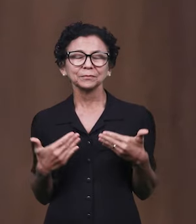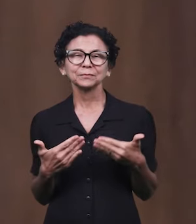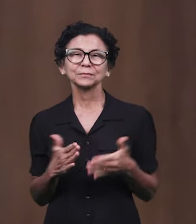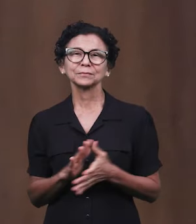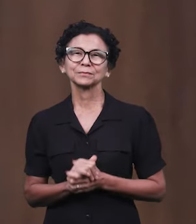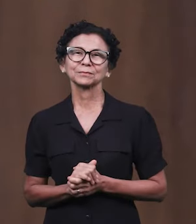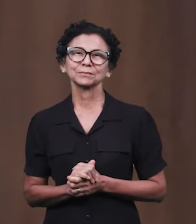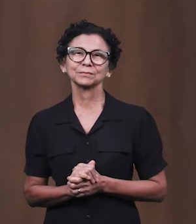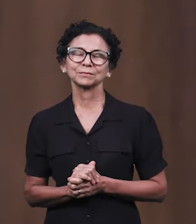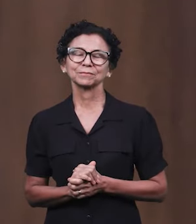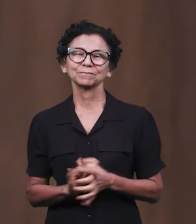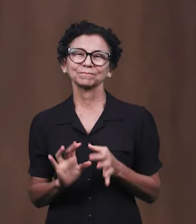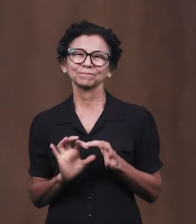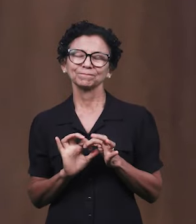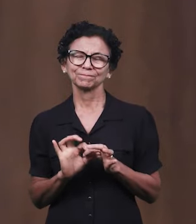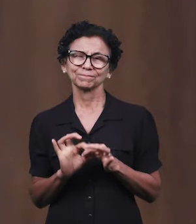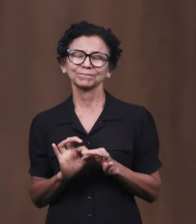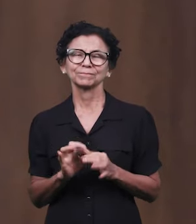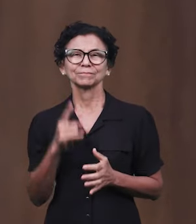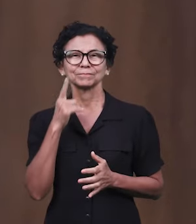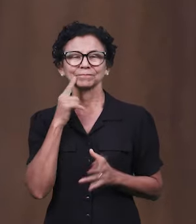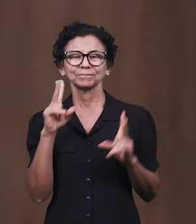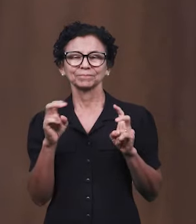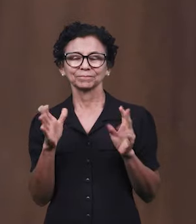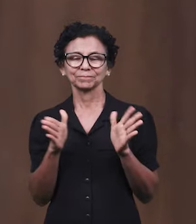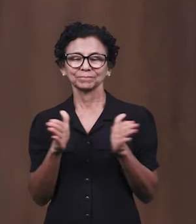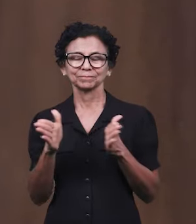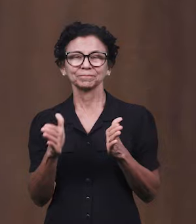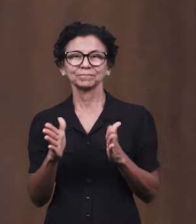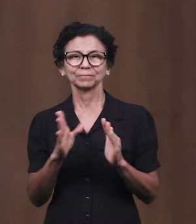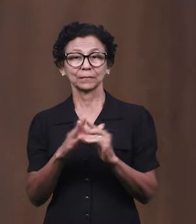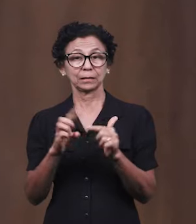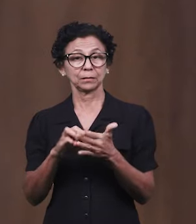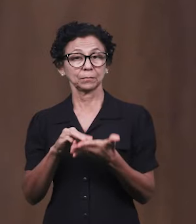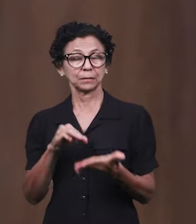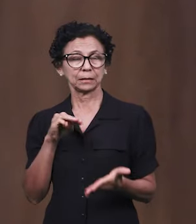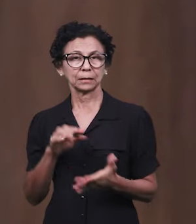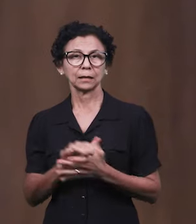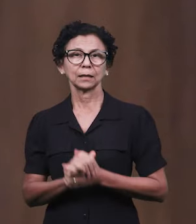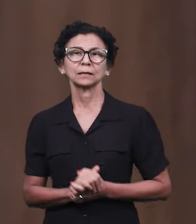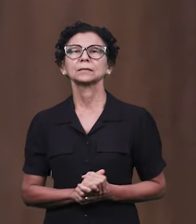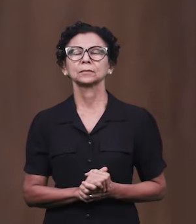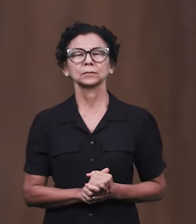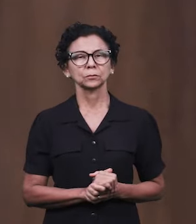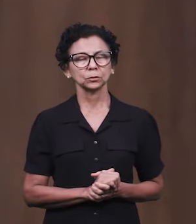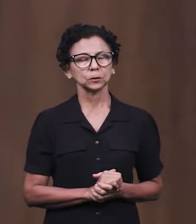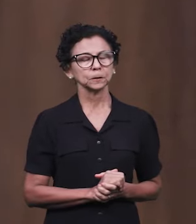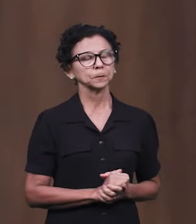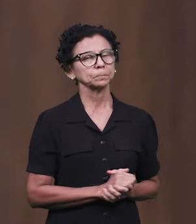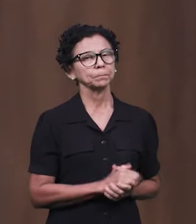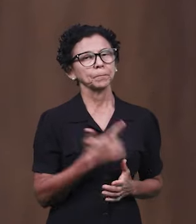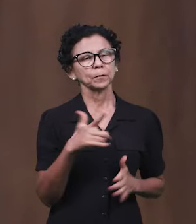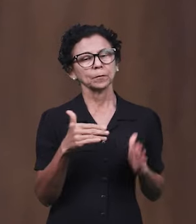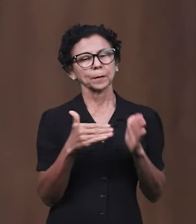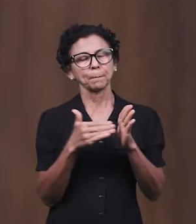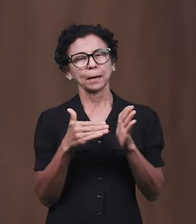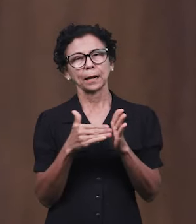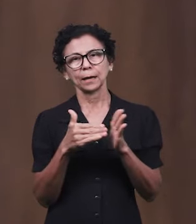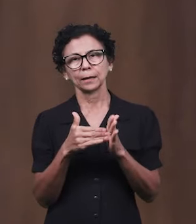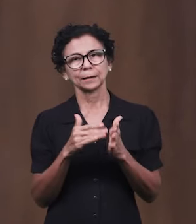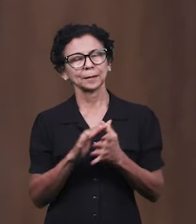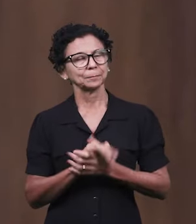a acessibilidade. A acessibilidade na Igreja Cristã Maranata vai além das necessidades físicas. Ela